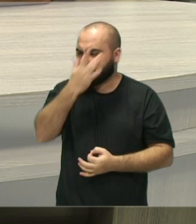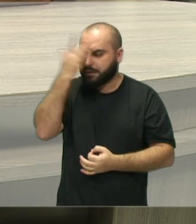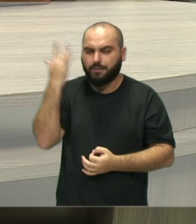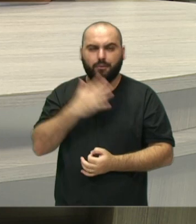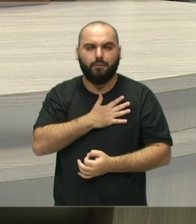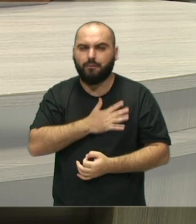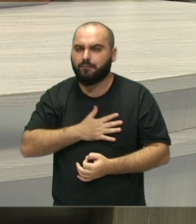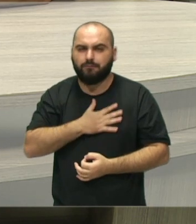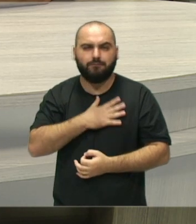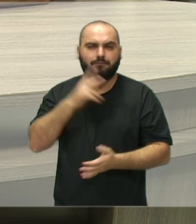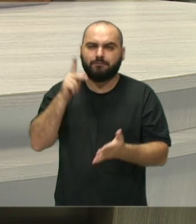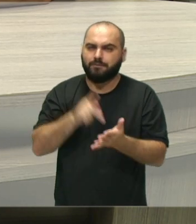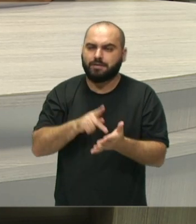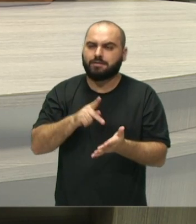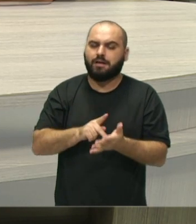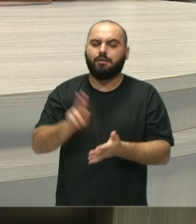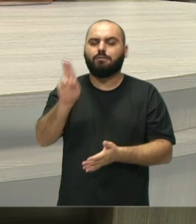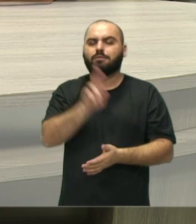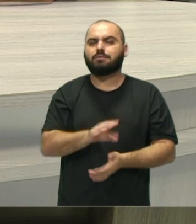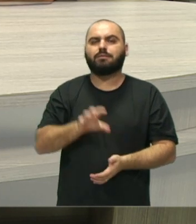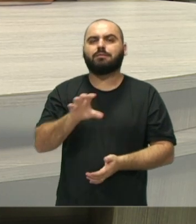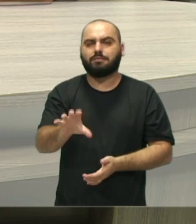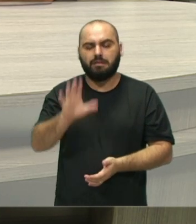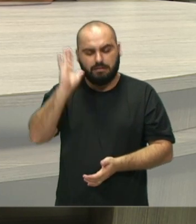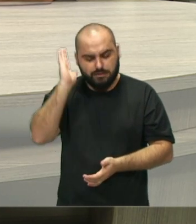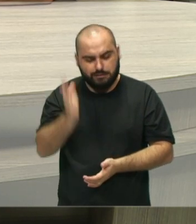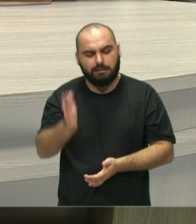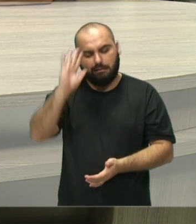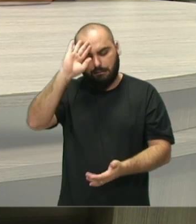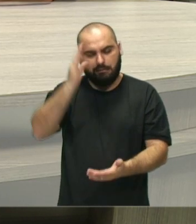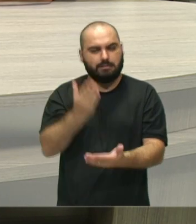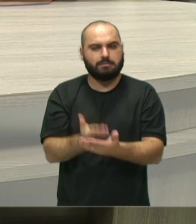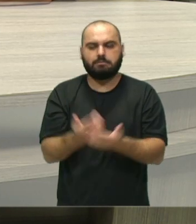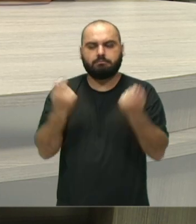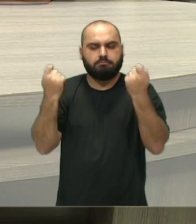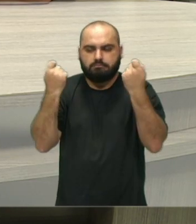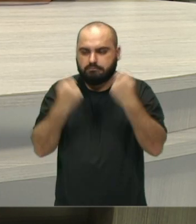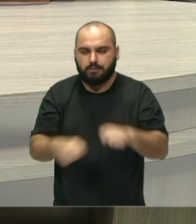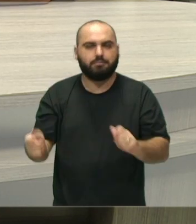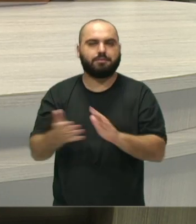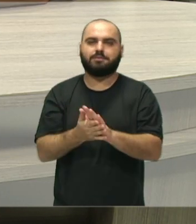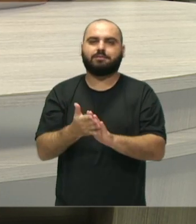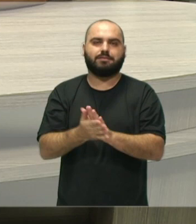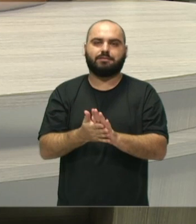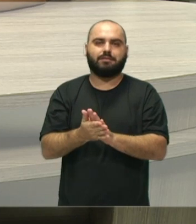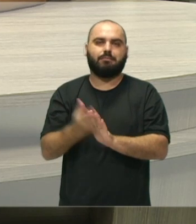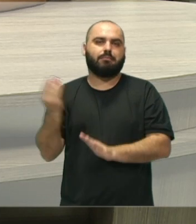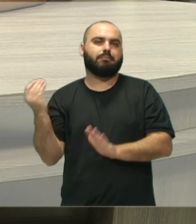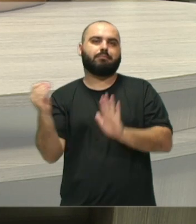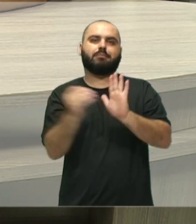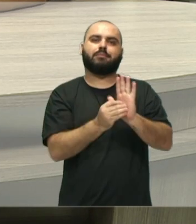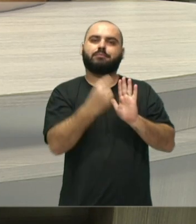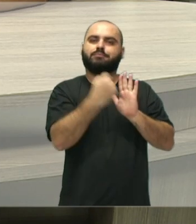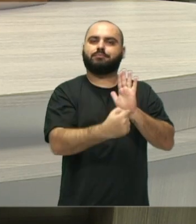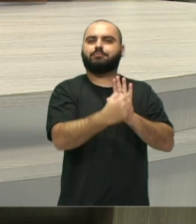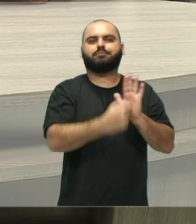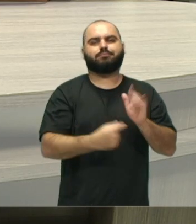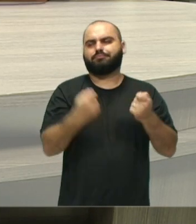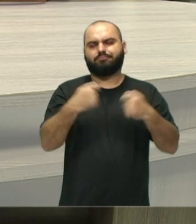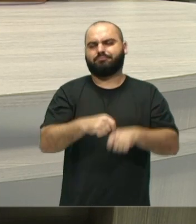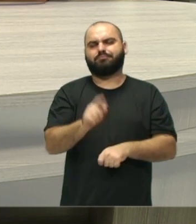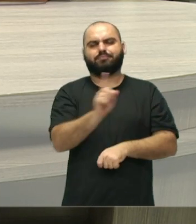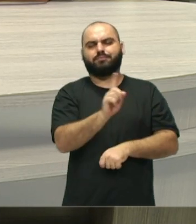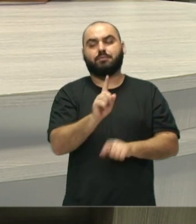de se deslocar com esses novos meios que a gente acredita que não vai ser necessário colocar medidas restritivas.